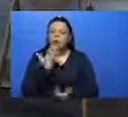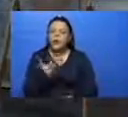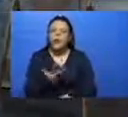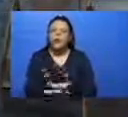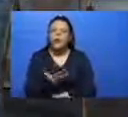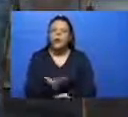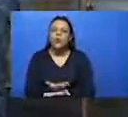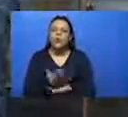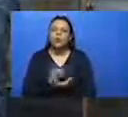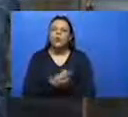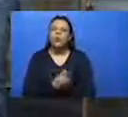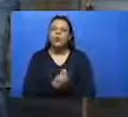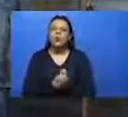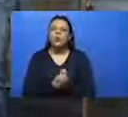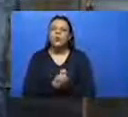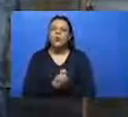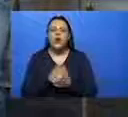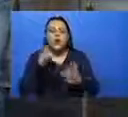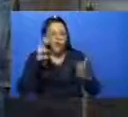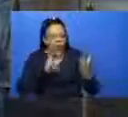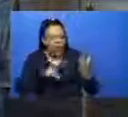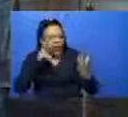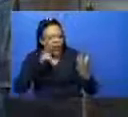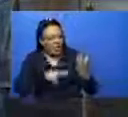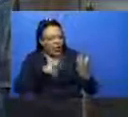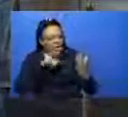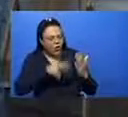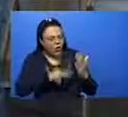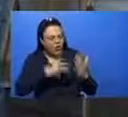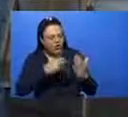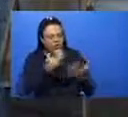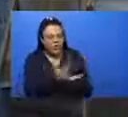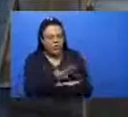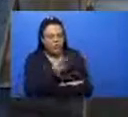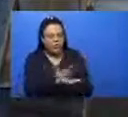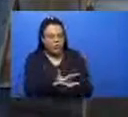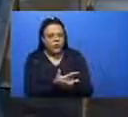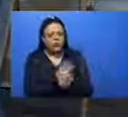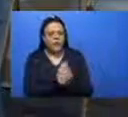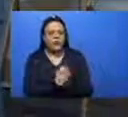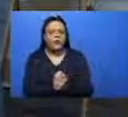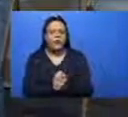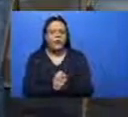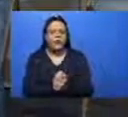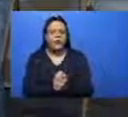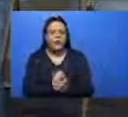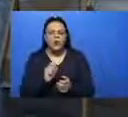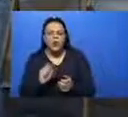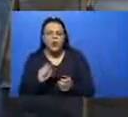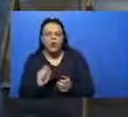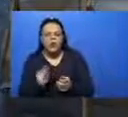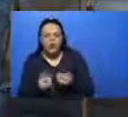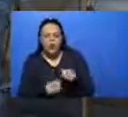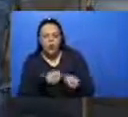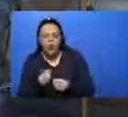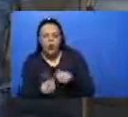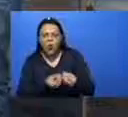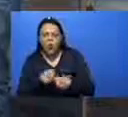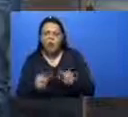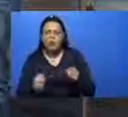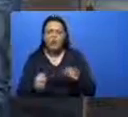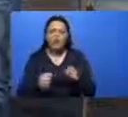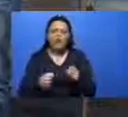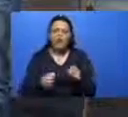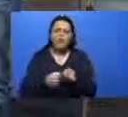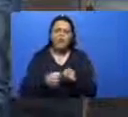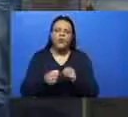casa. Revisem esses conceitos de setor circular. O que é, como que ele funciona,